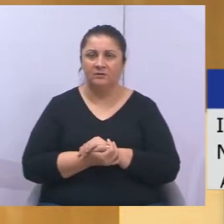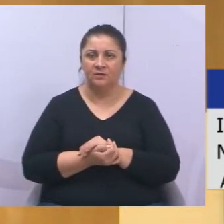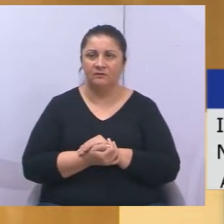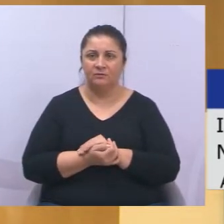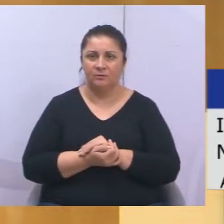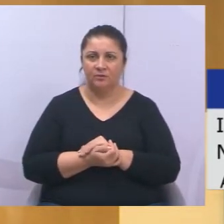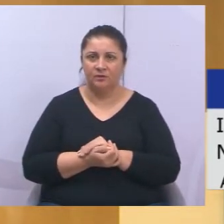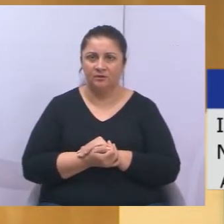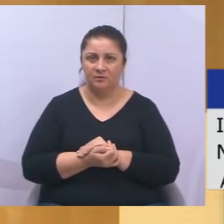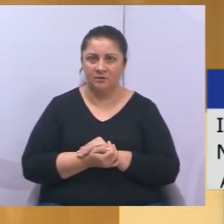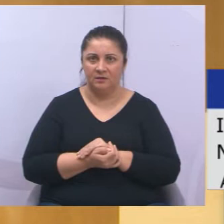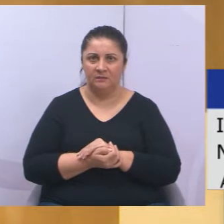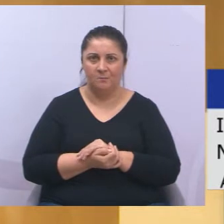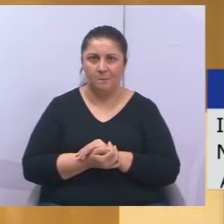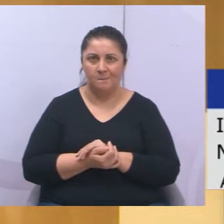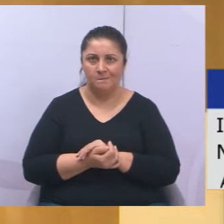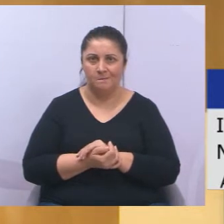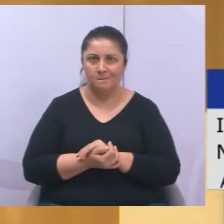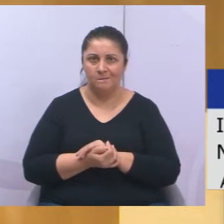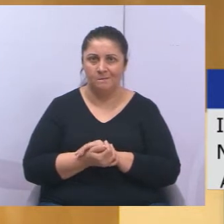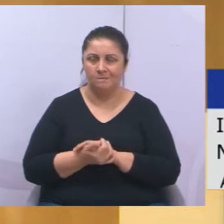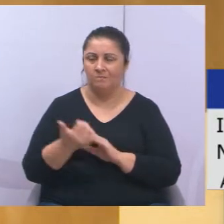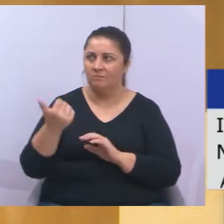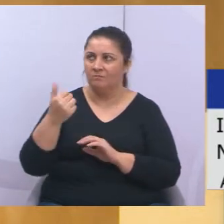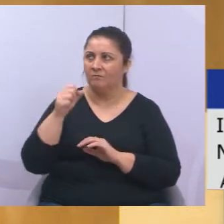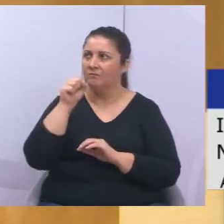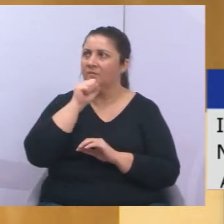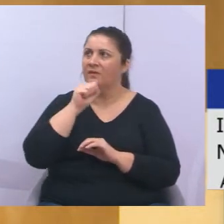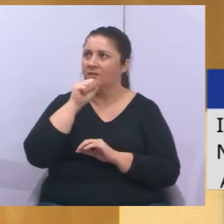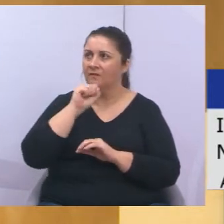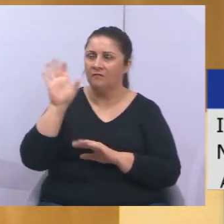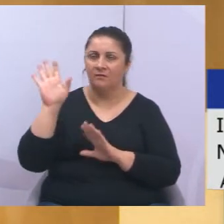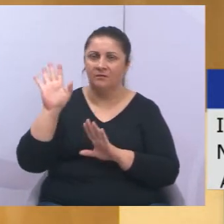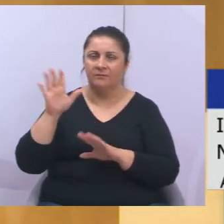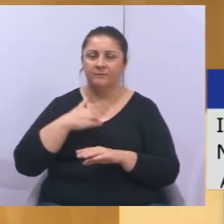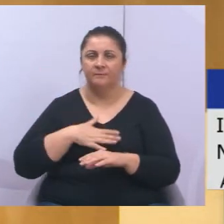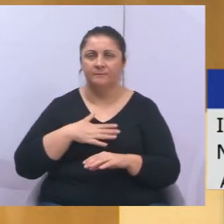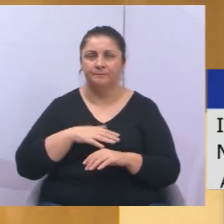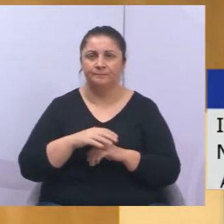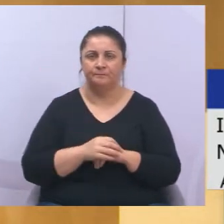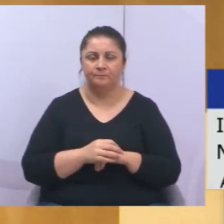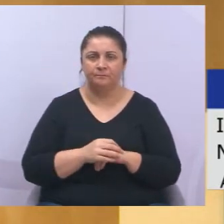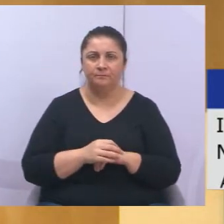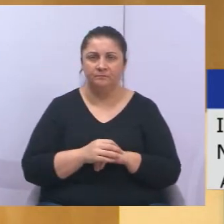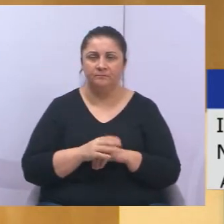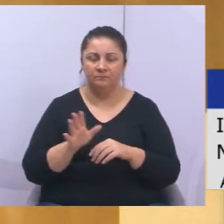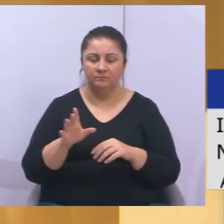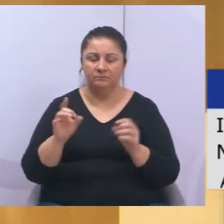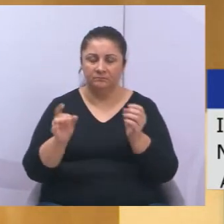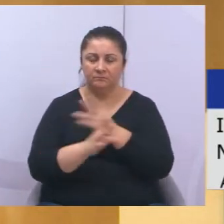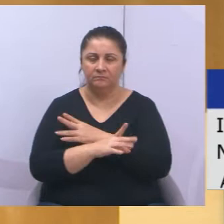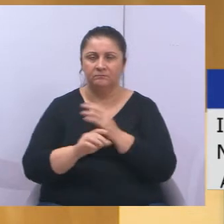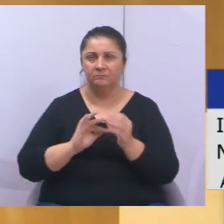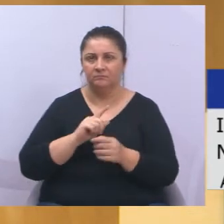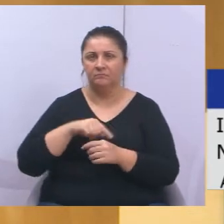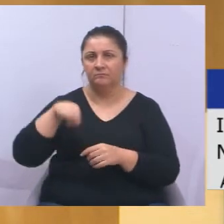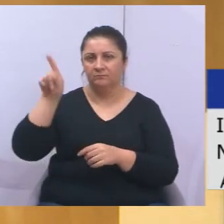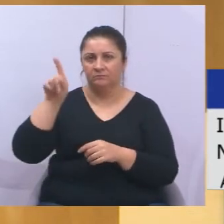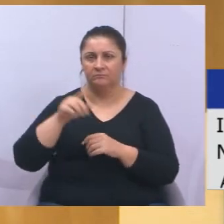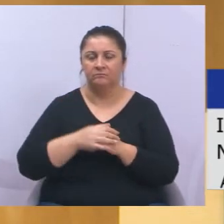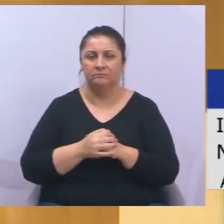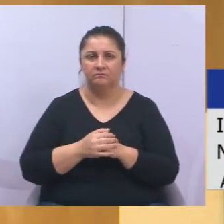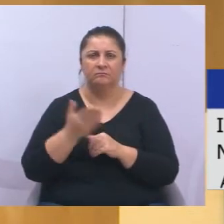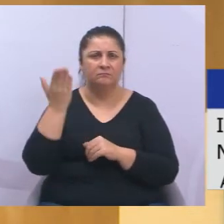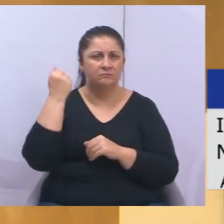Manuel, ô véia, calma aí, véia. Daqui a pouco eu acabo, eu vou aí. Poxa, mas antes não